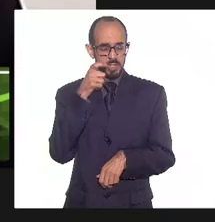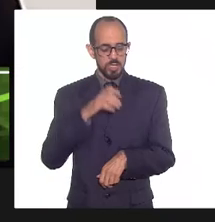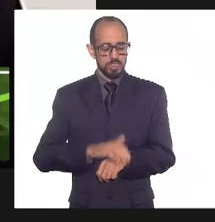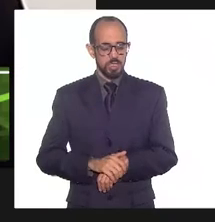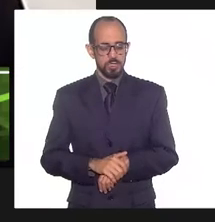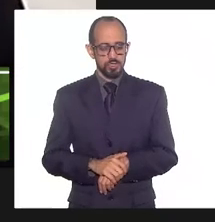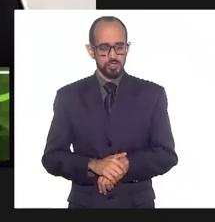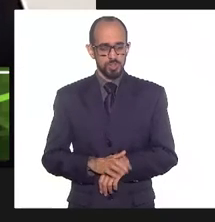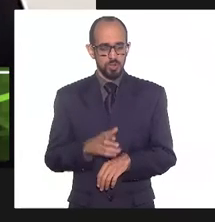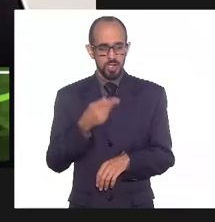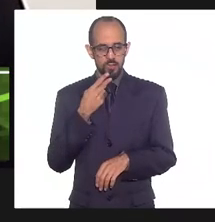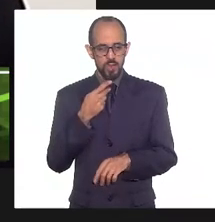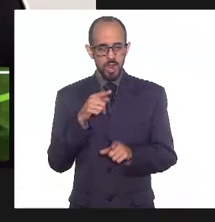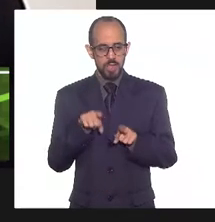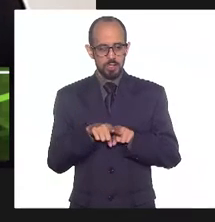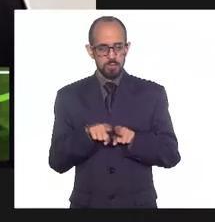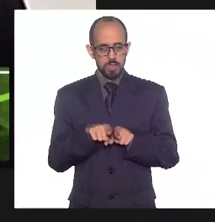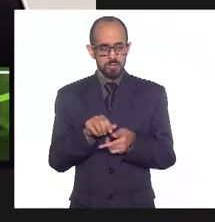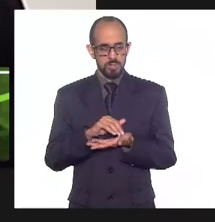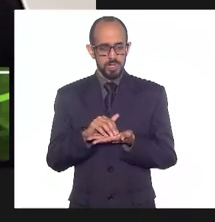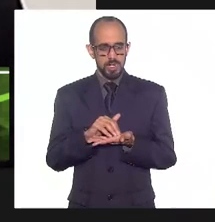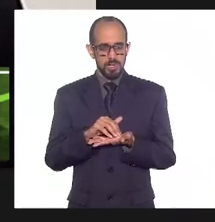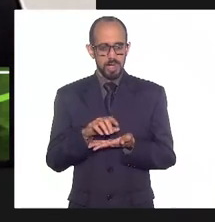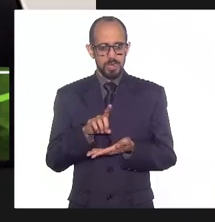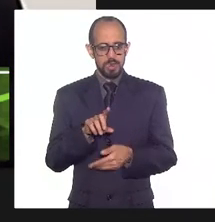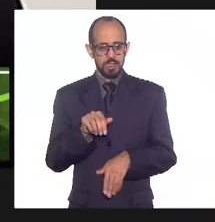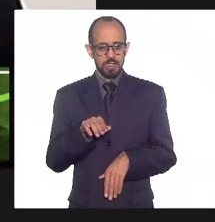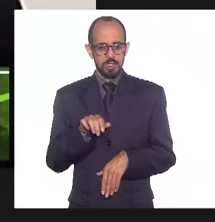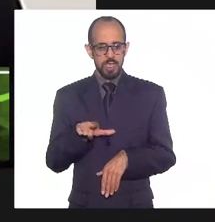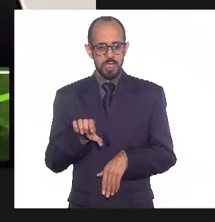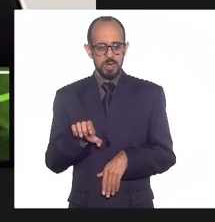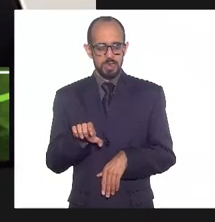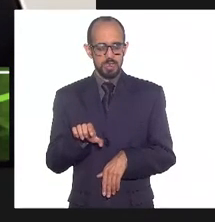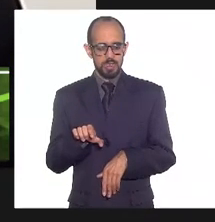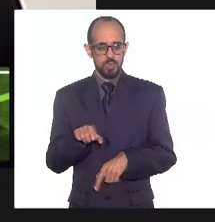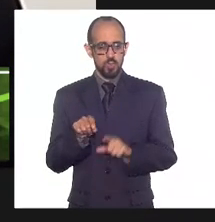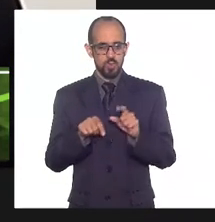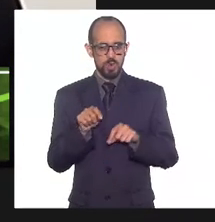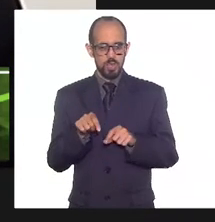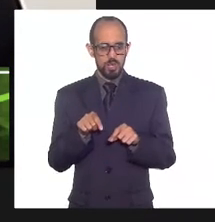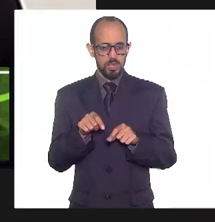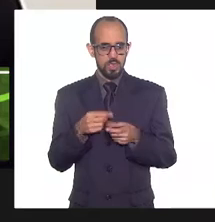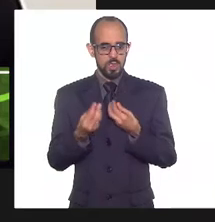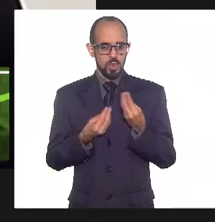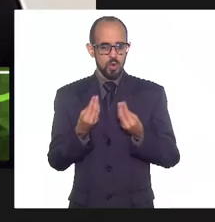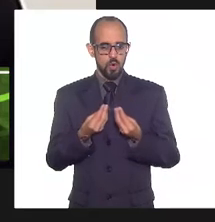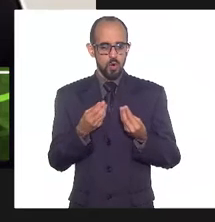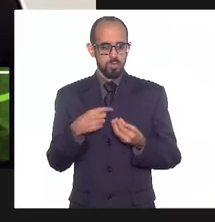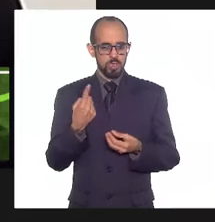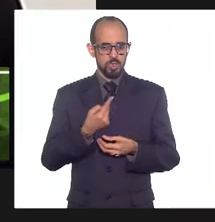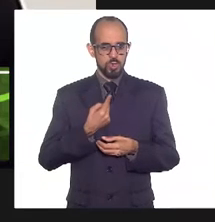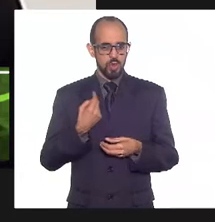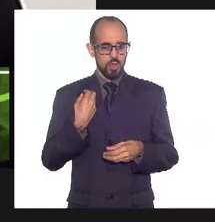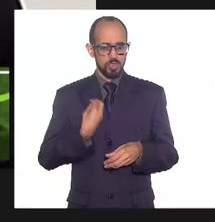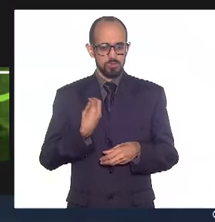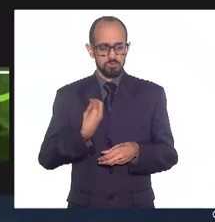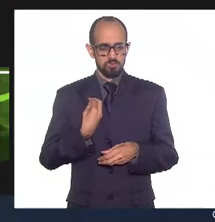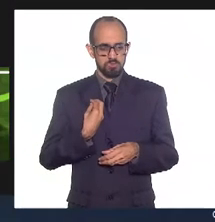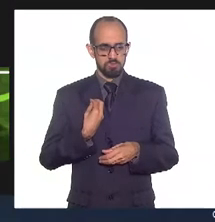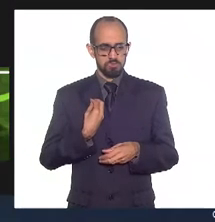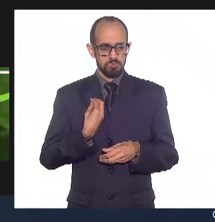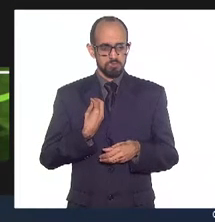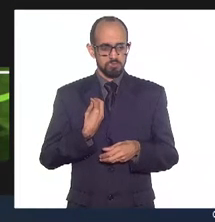a secretária Daniela curiosamente como a gente está